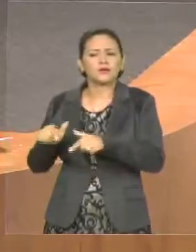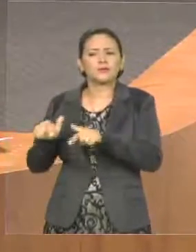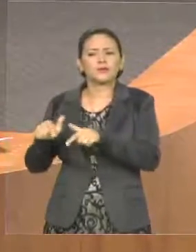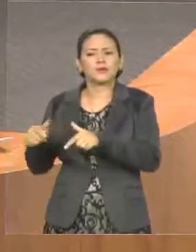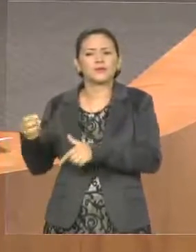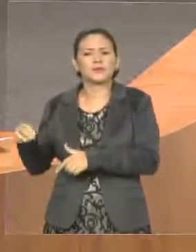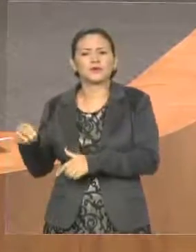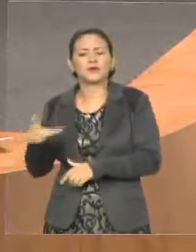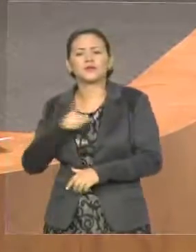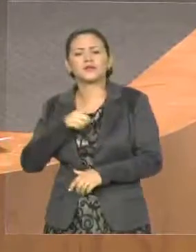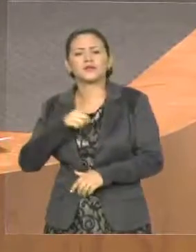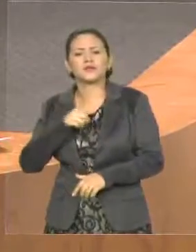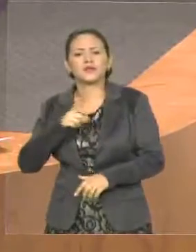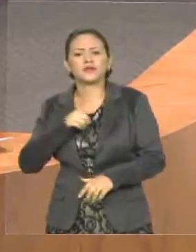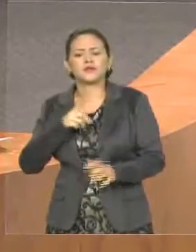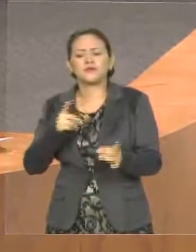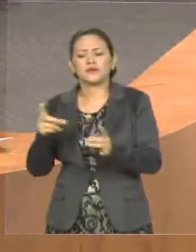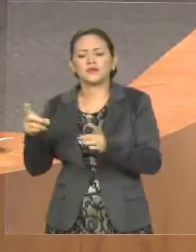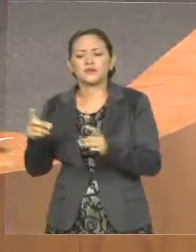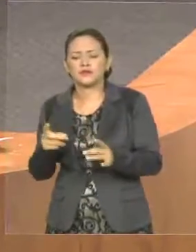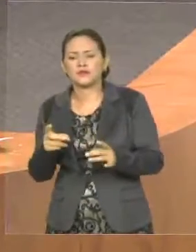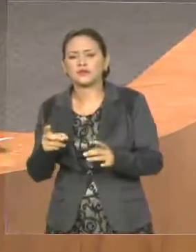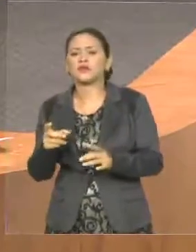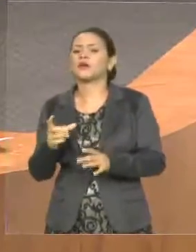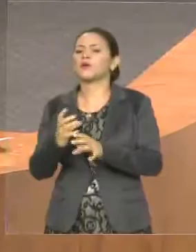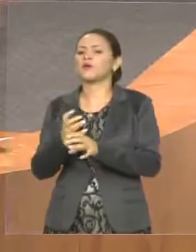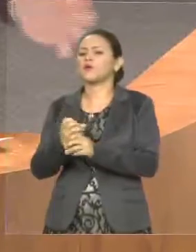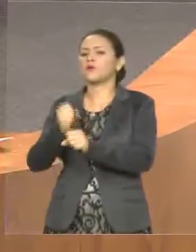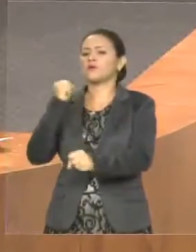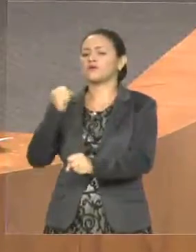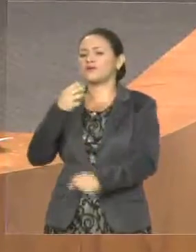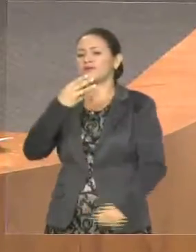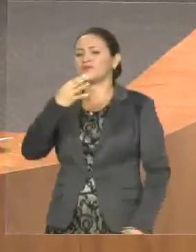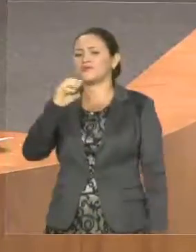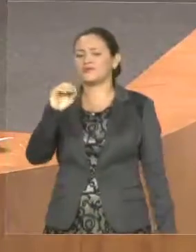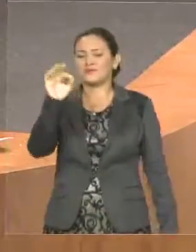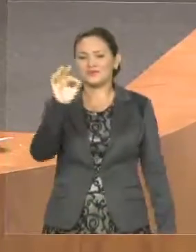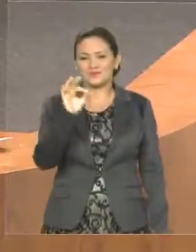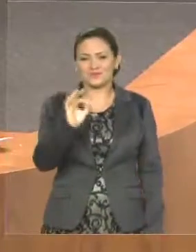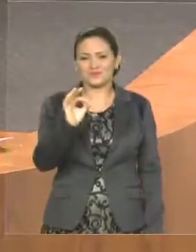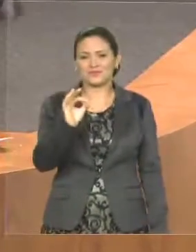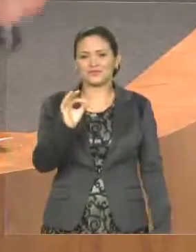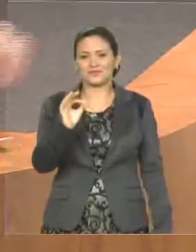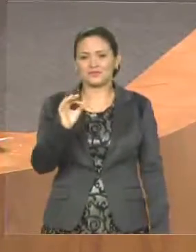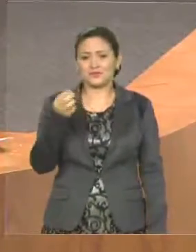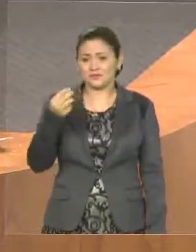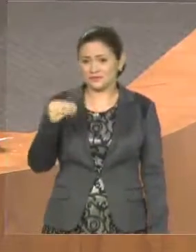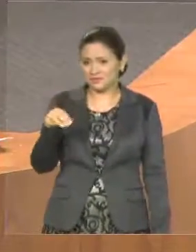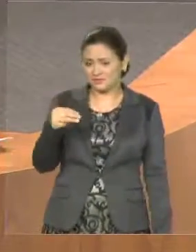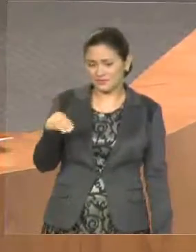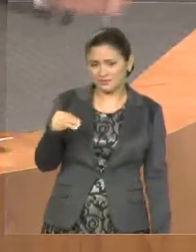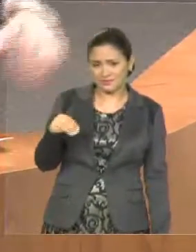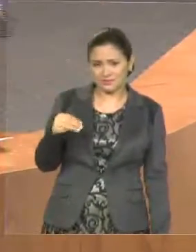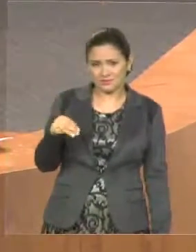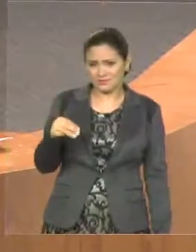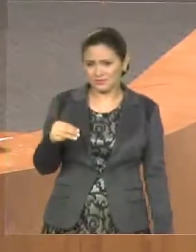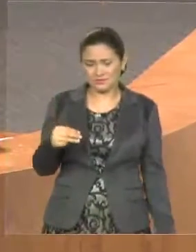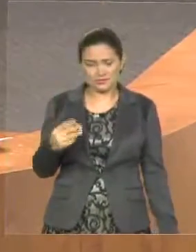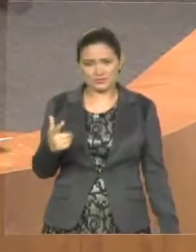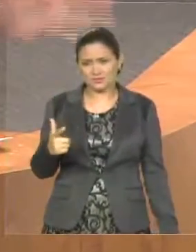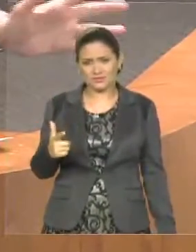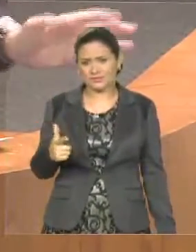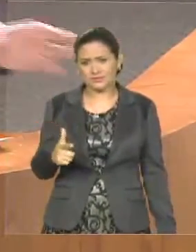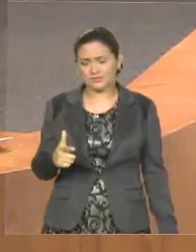de lucro? Eu não conheço. Nem no Maranhão, nem no Brasil. Pode até existir. Eu acho que se você for gênio, for o criador